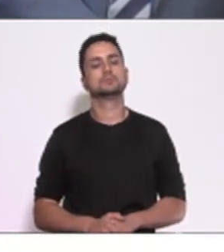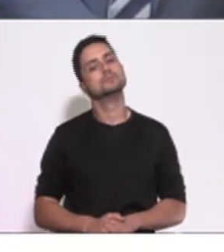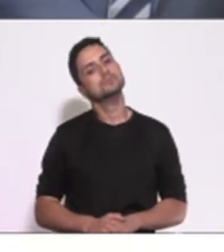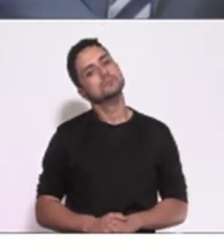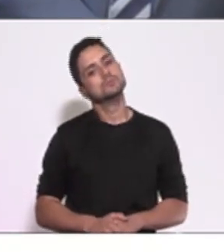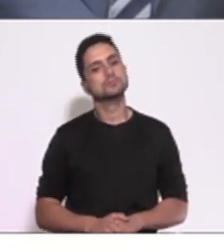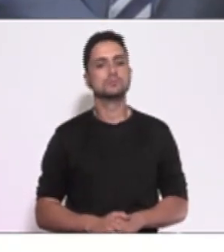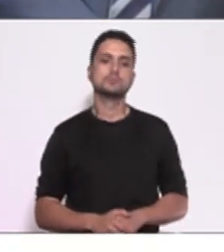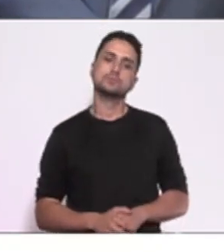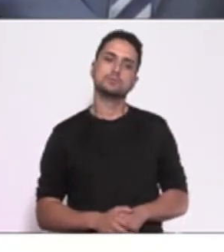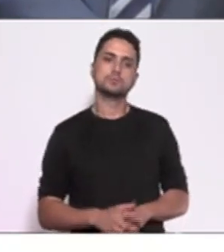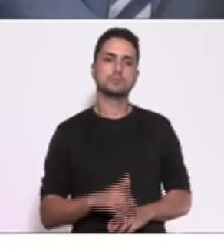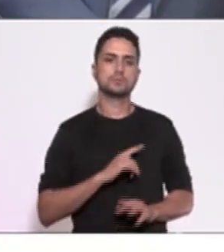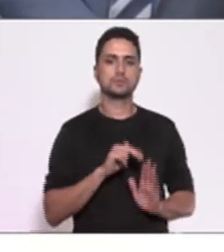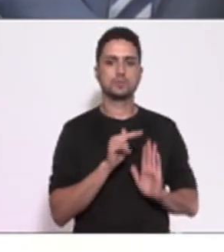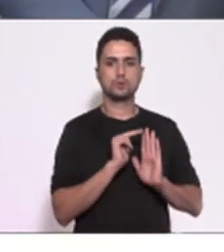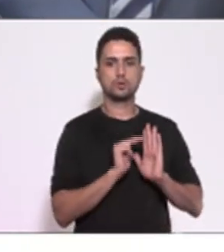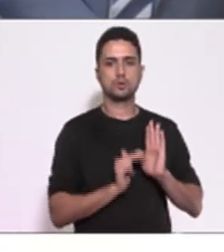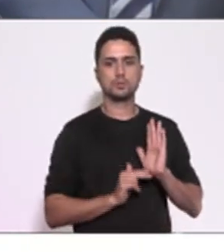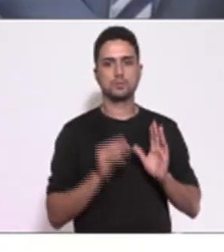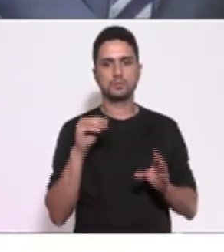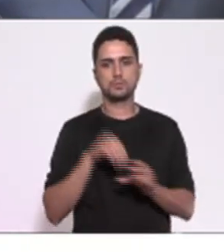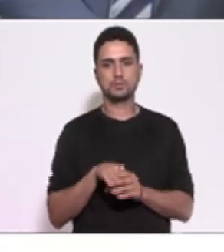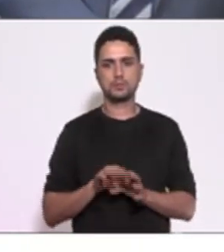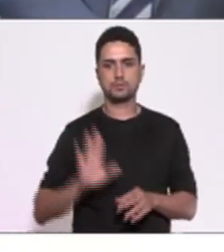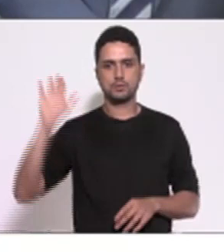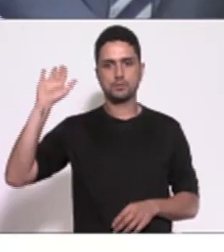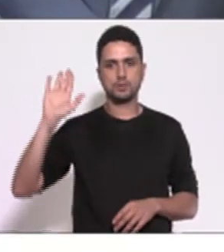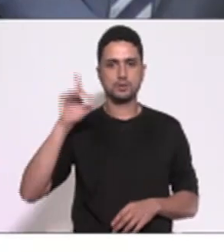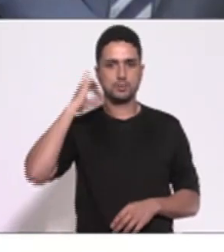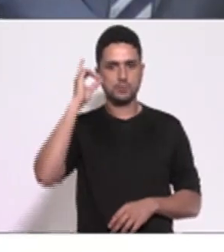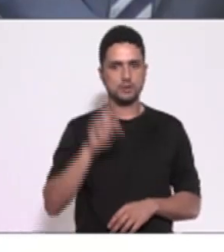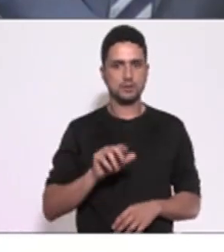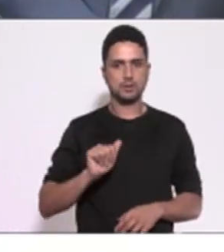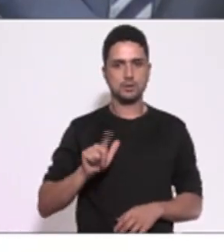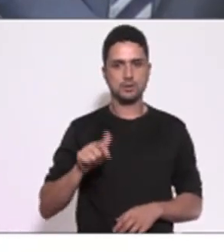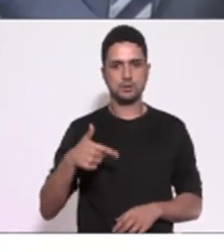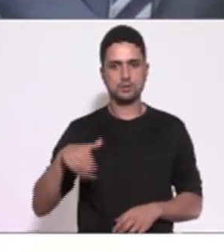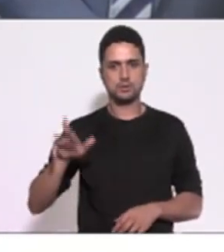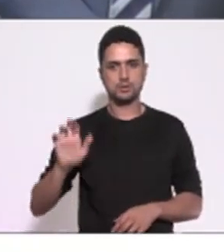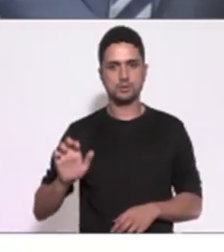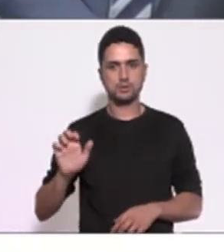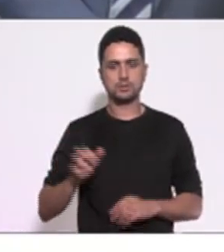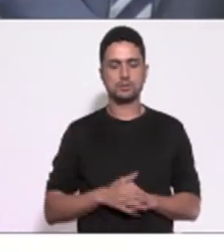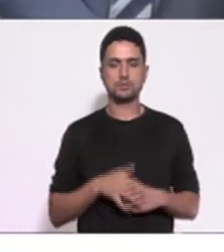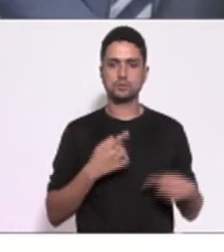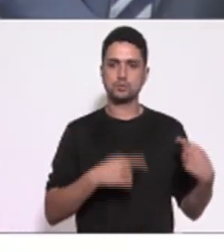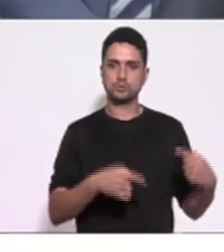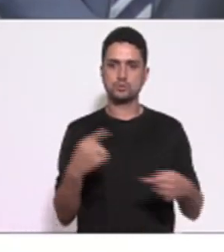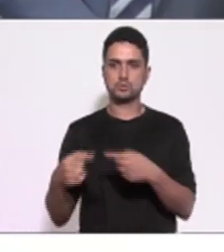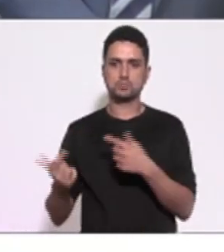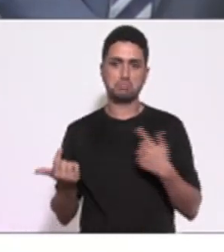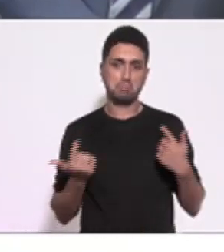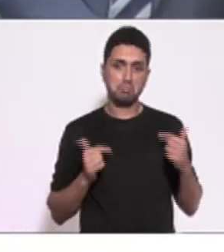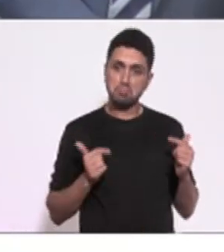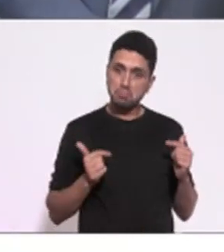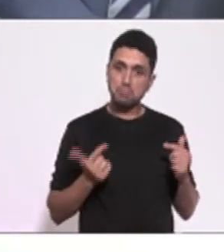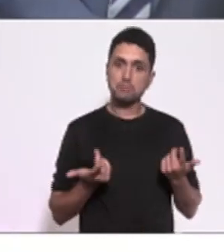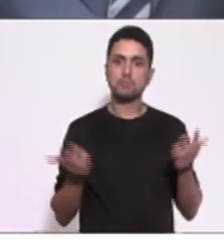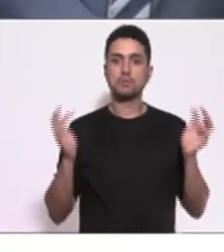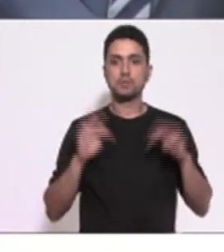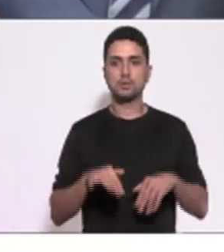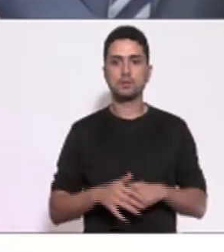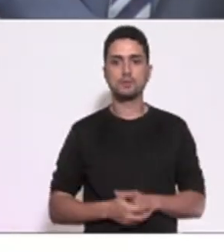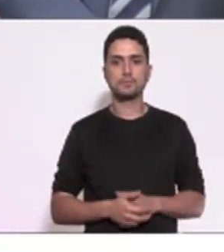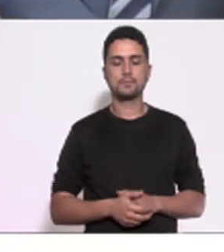Parecer da Comissão de Normas Internas e Proposições Externas, favorável, relator deputado Alexandre Freitas. Em discussão, não havendo quem queira discutir, encerrada a